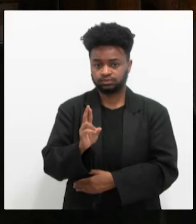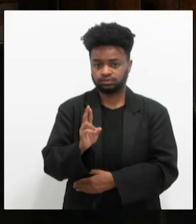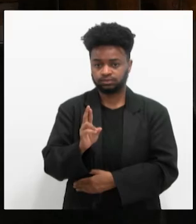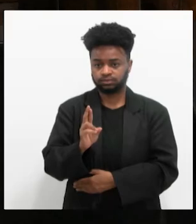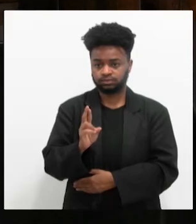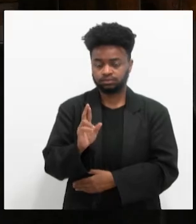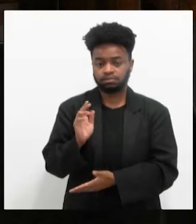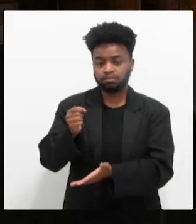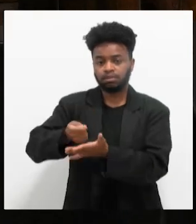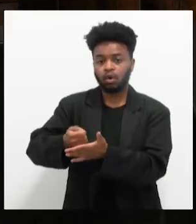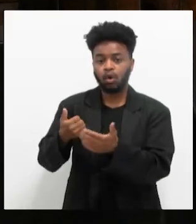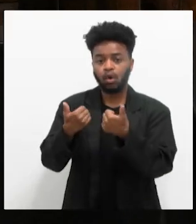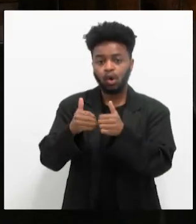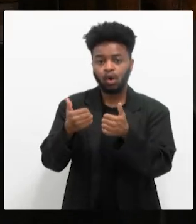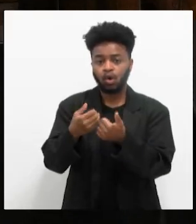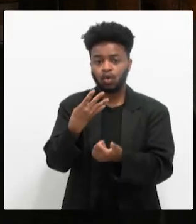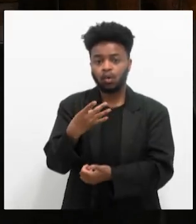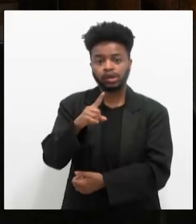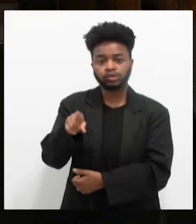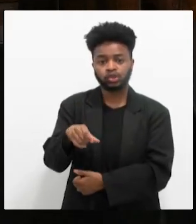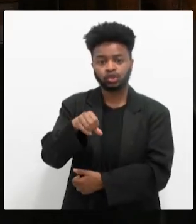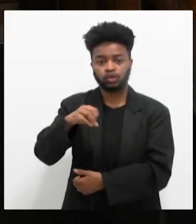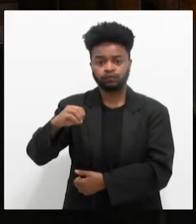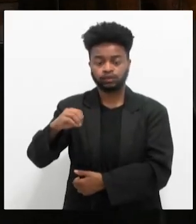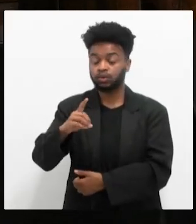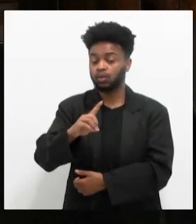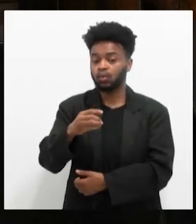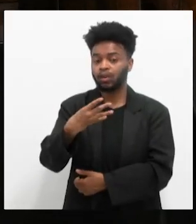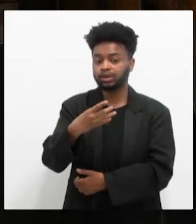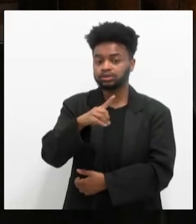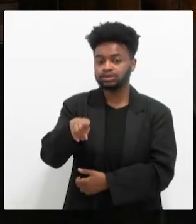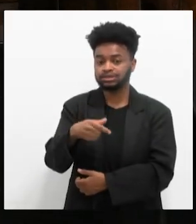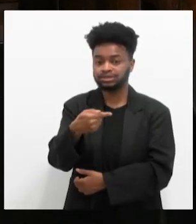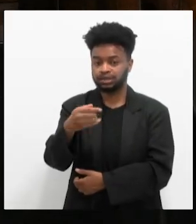Tarifa do ônibus a R$ 4,90, R$ 4,70.